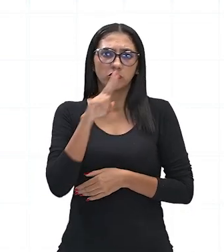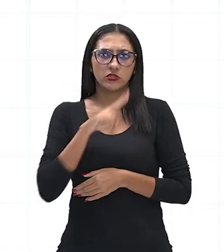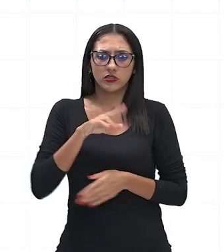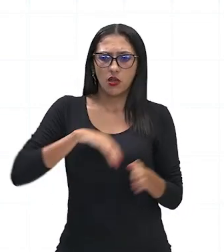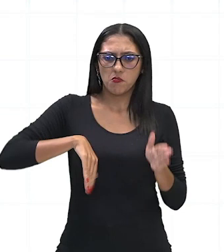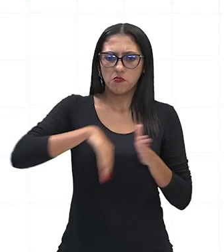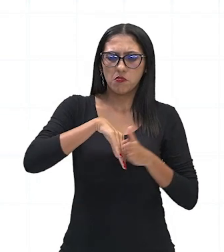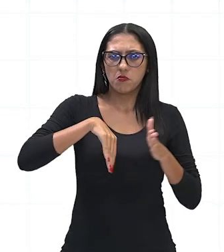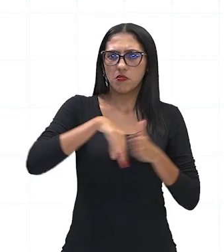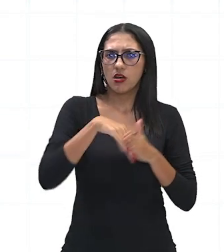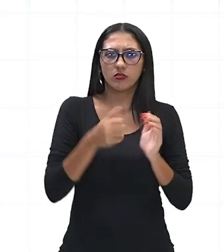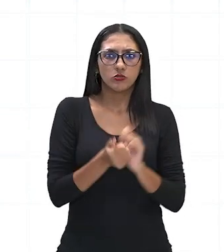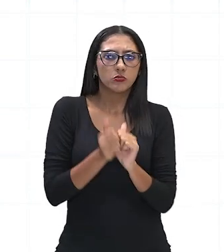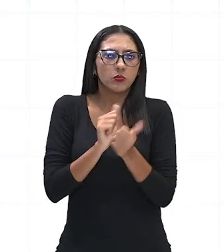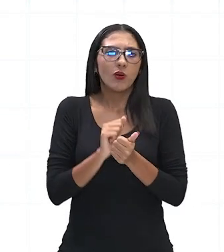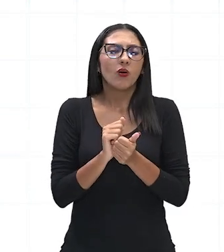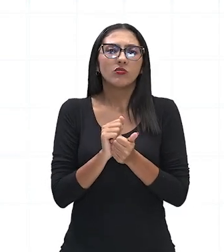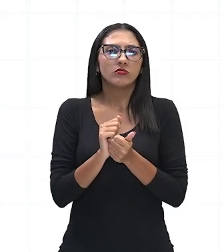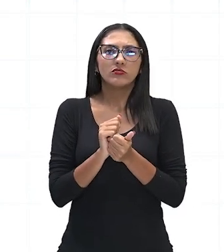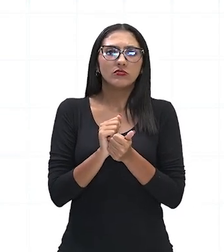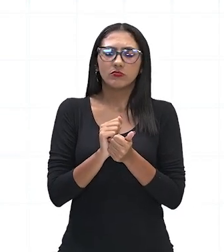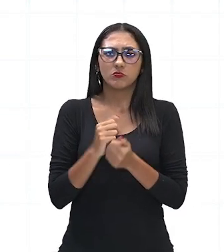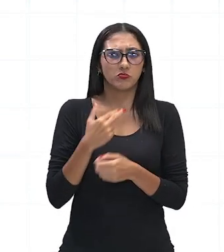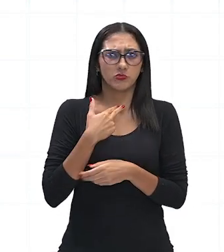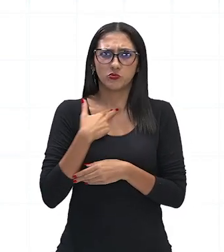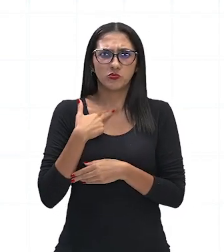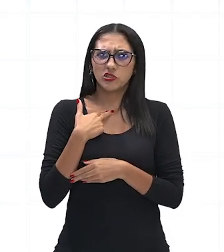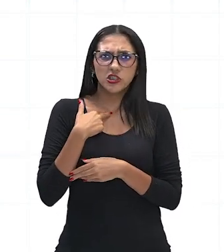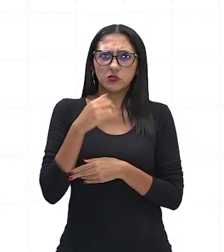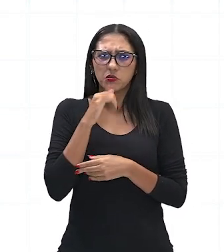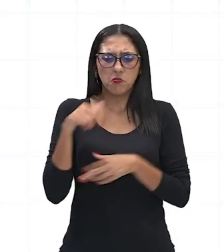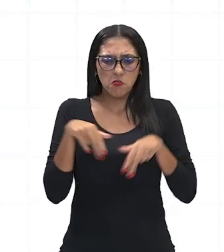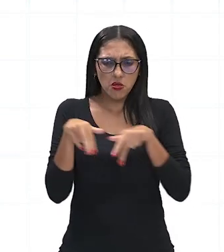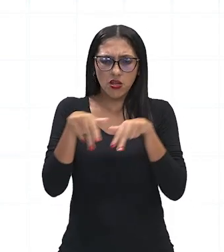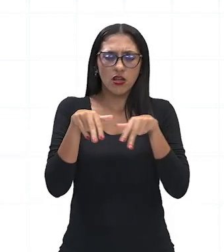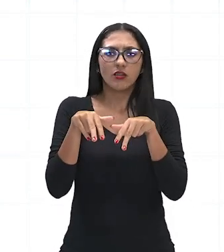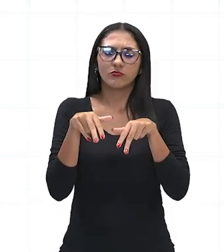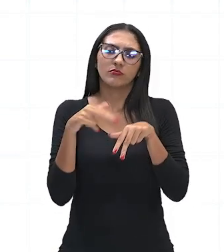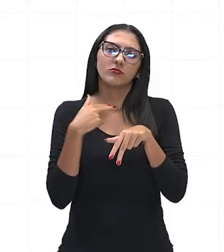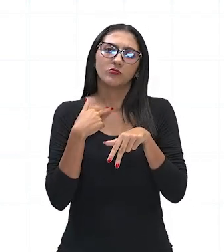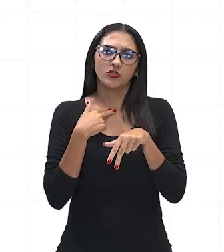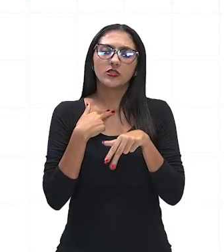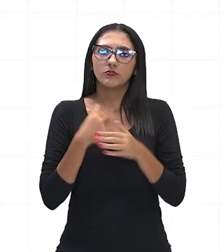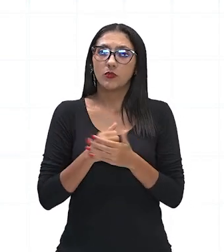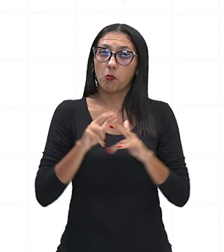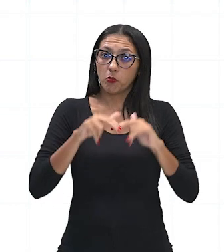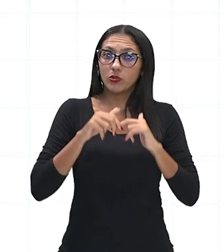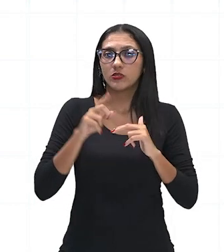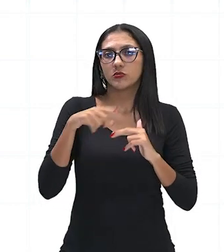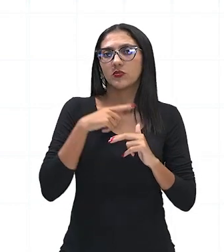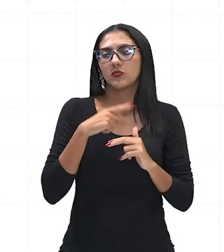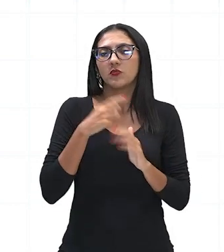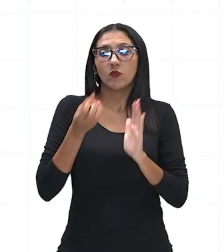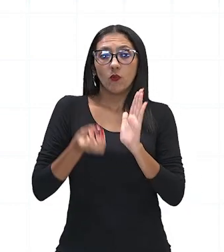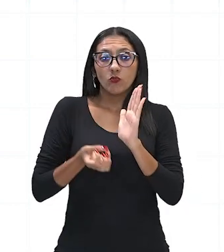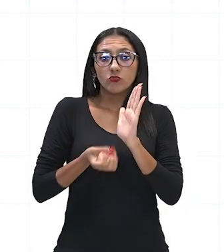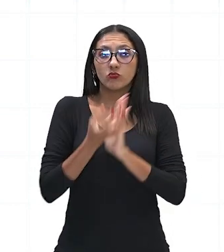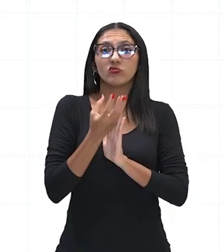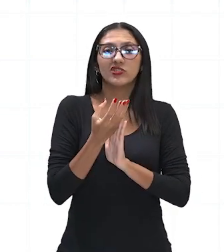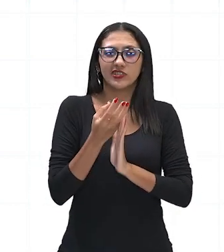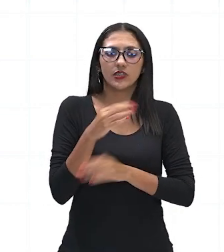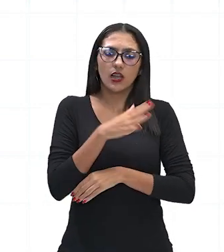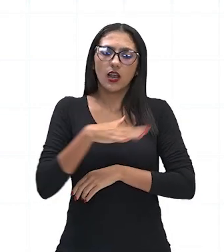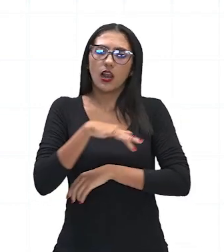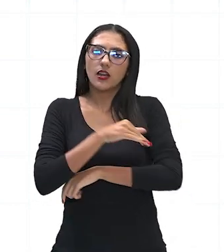prática esportiva em que os jogadores trocam passes entre eles. Então essa jogada mais informal não era permitido nas praias do Rio